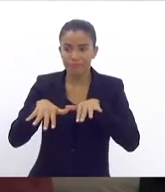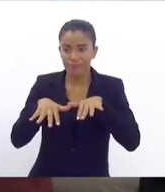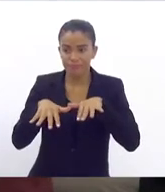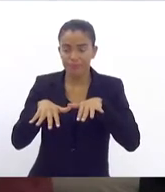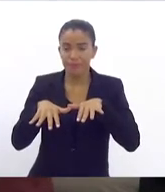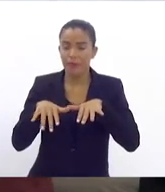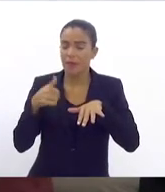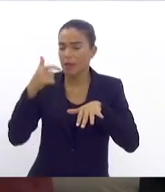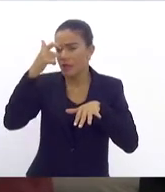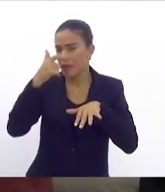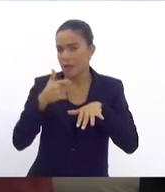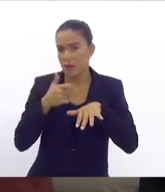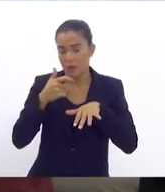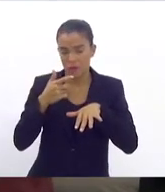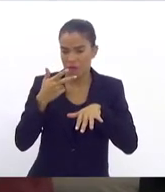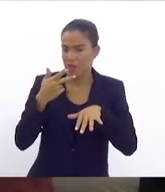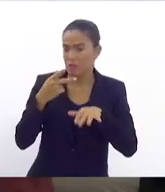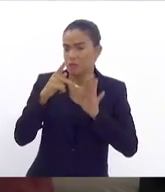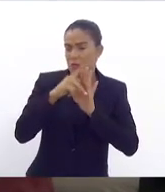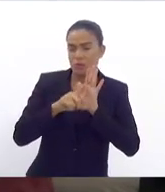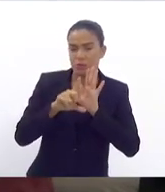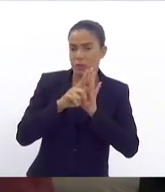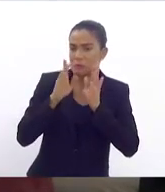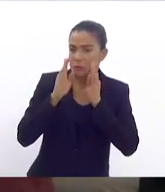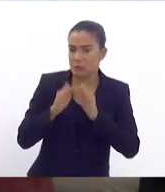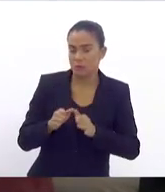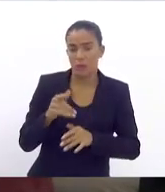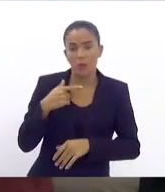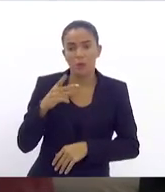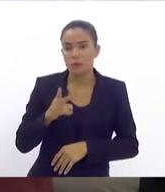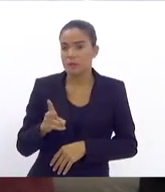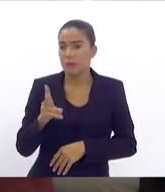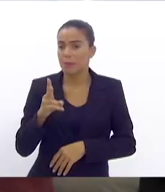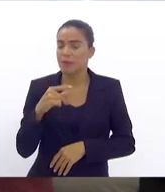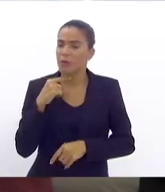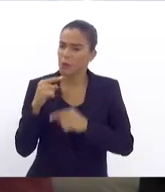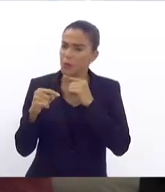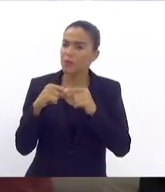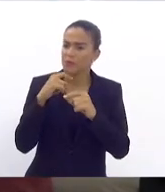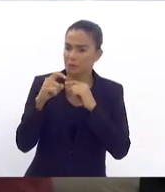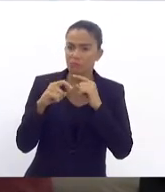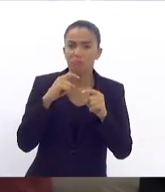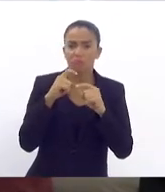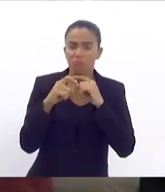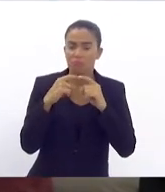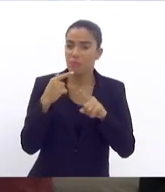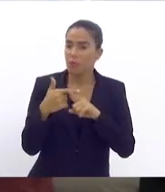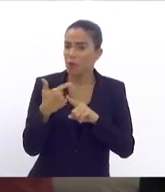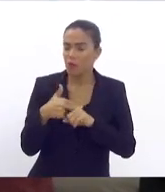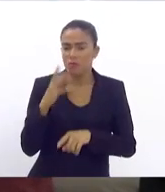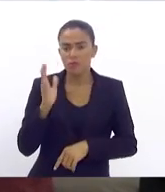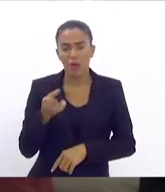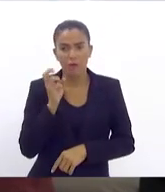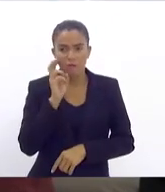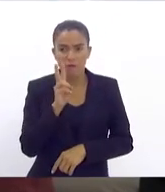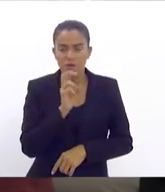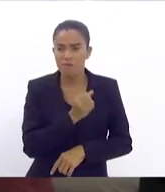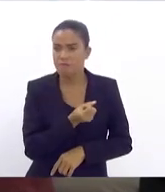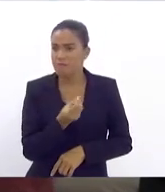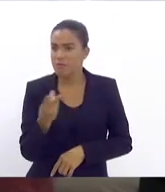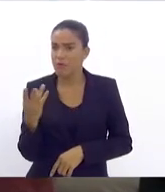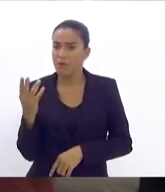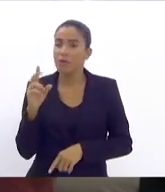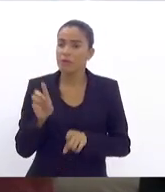eu sempre, não estou falando de projeto específico, eu tenho sempre muita dúvida. Porque eu já vi, e também